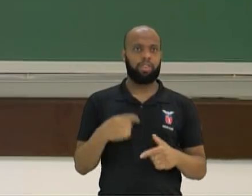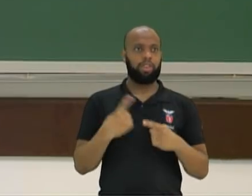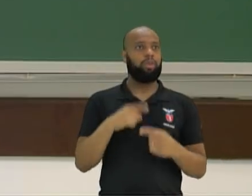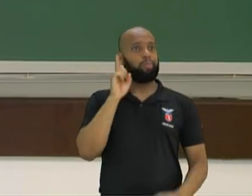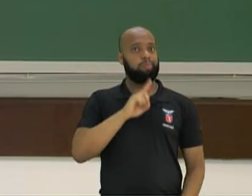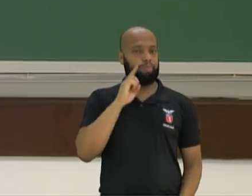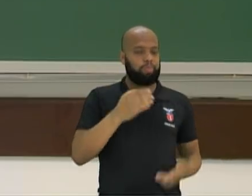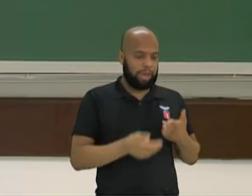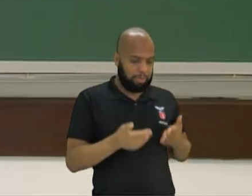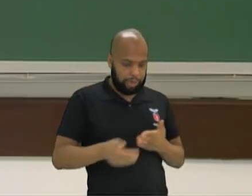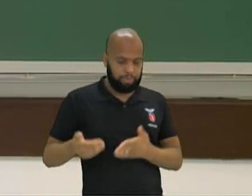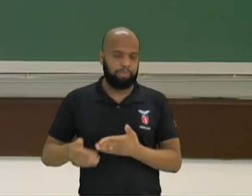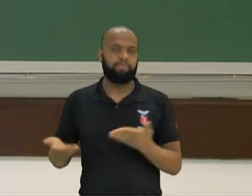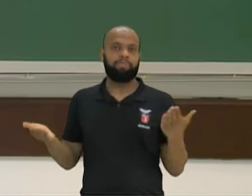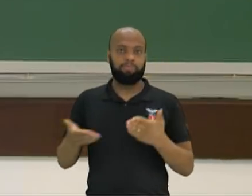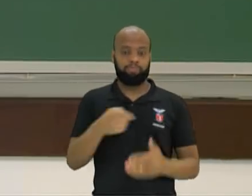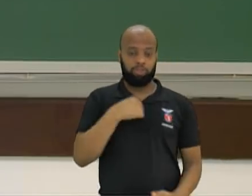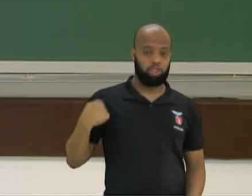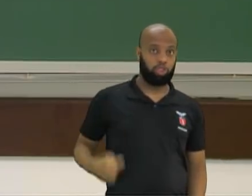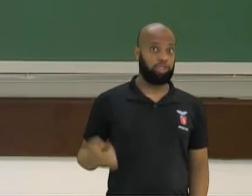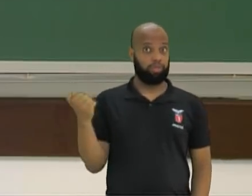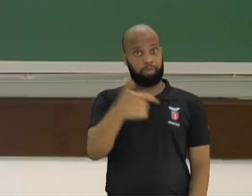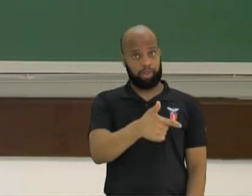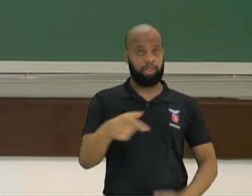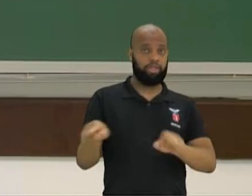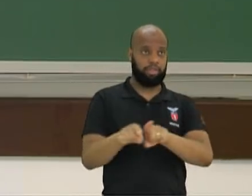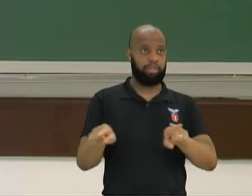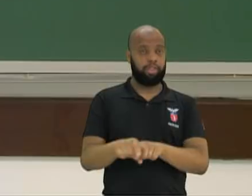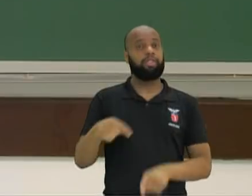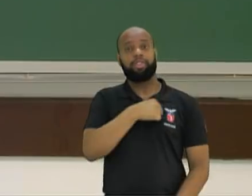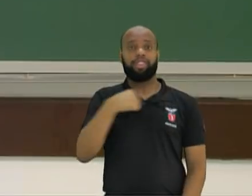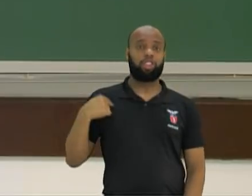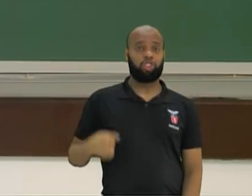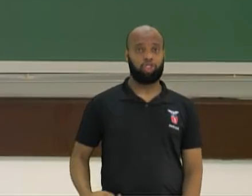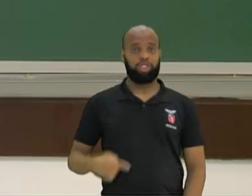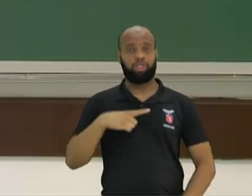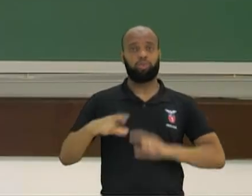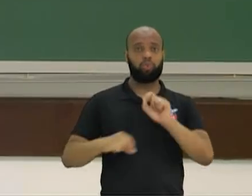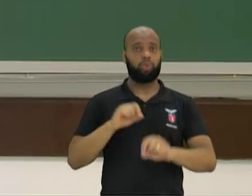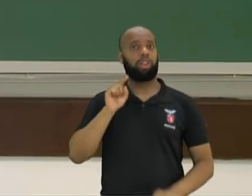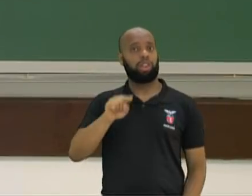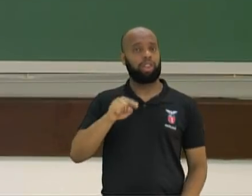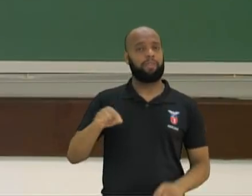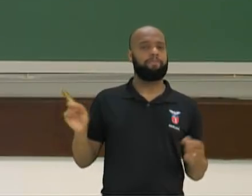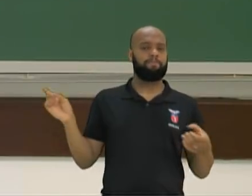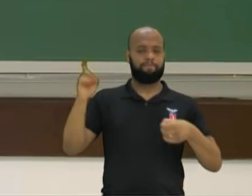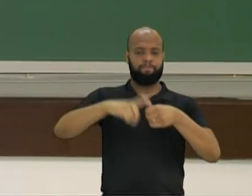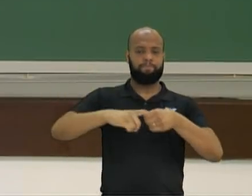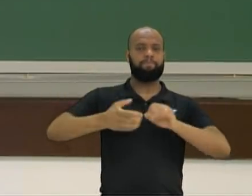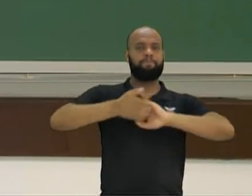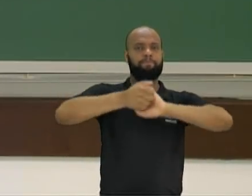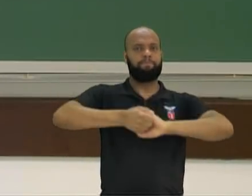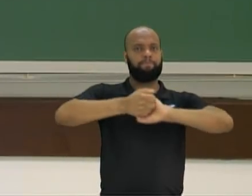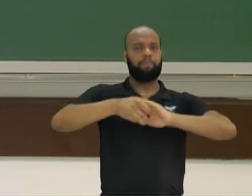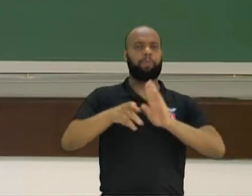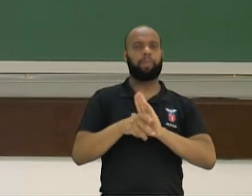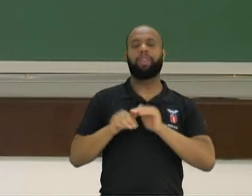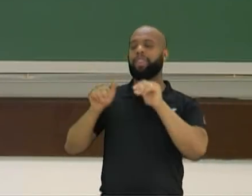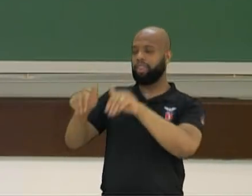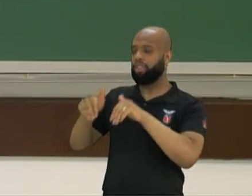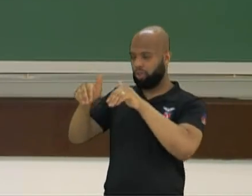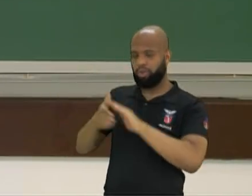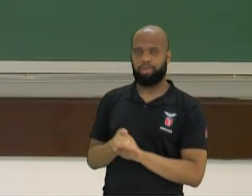perdendo espaço comercial para a China e a China acaba se tornando aí um dos maiores parceiros da Austrália,